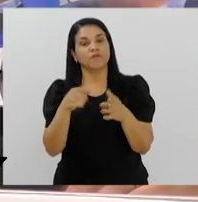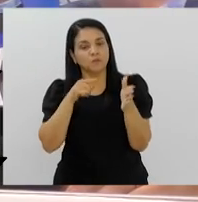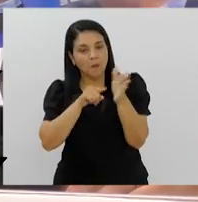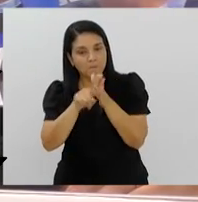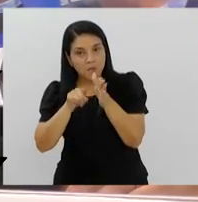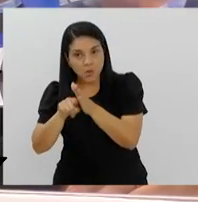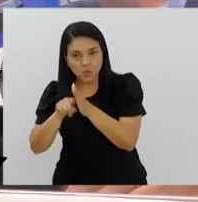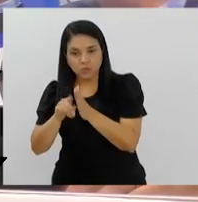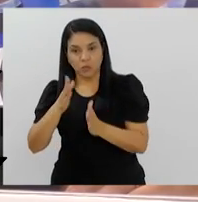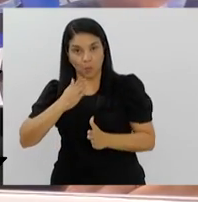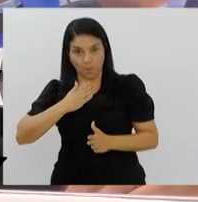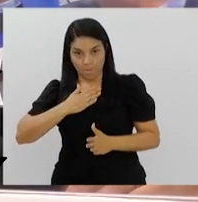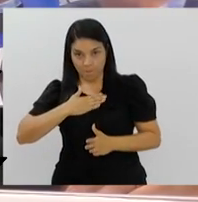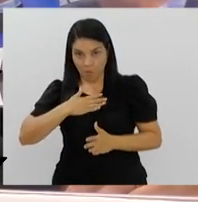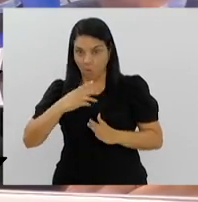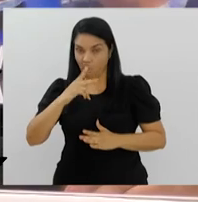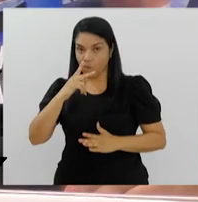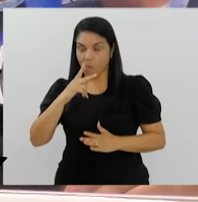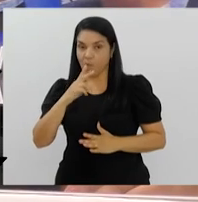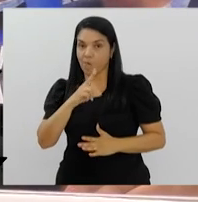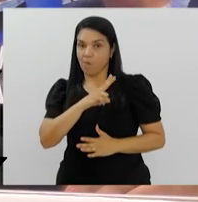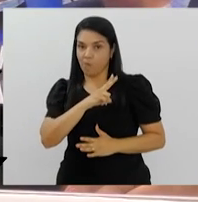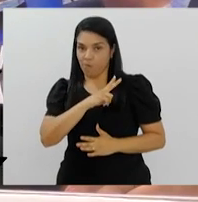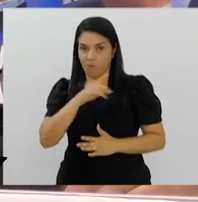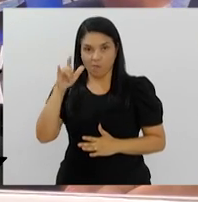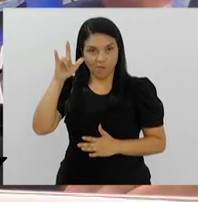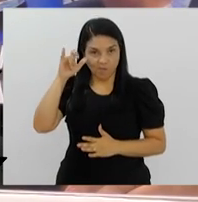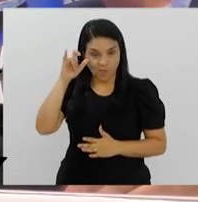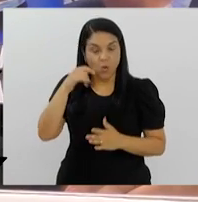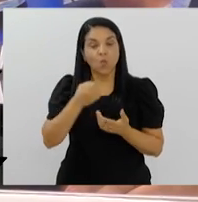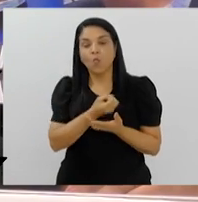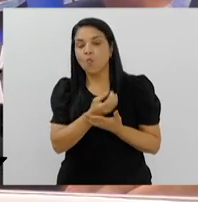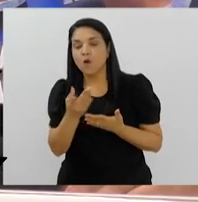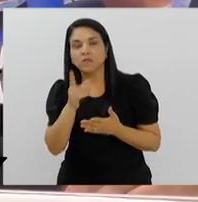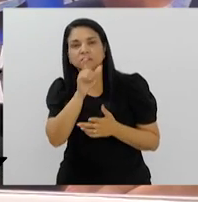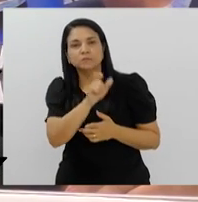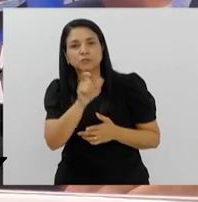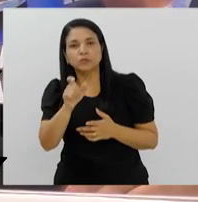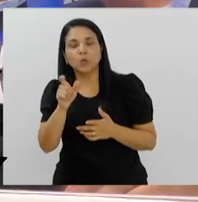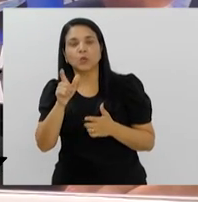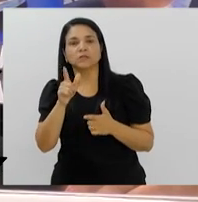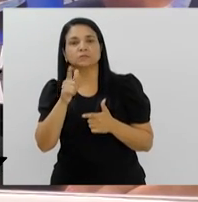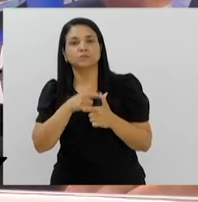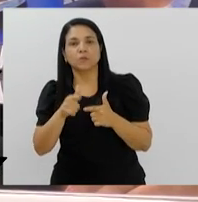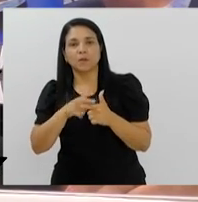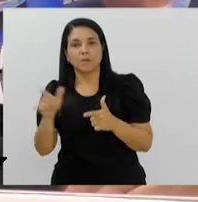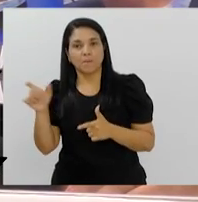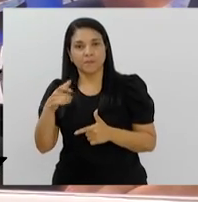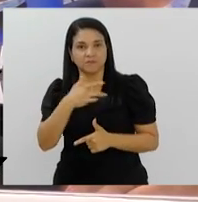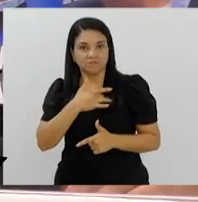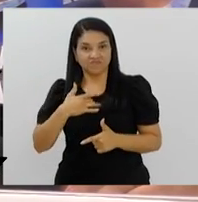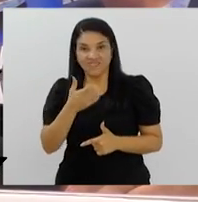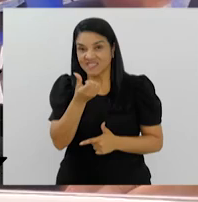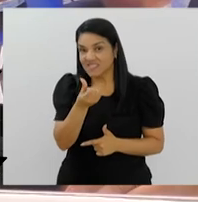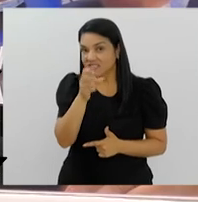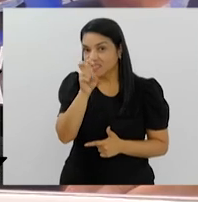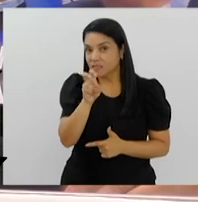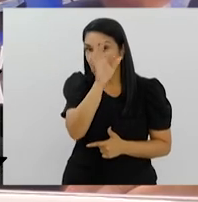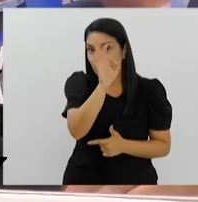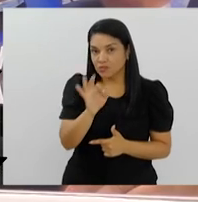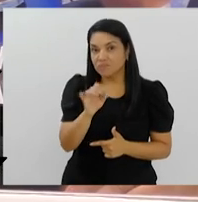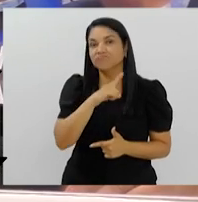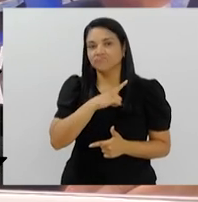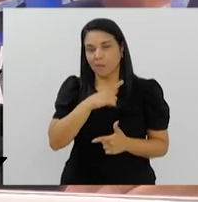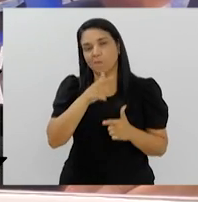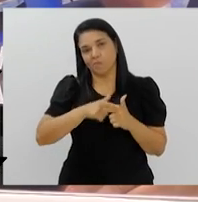Instagram que que eu perguntei Quantas pessoas tinham problemas com planos de saúde e praticamente 65% das pessoas tiveram dor de